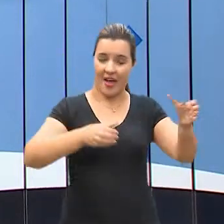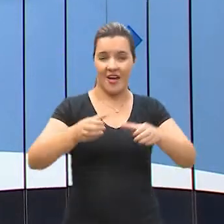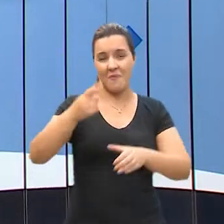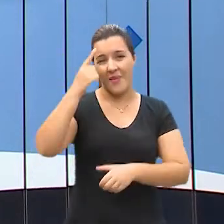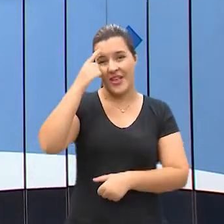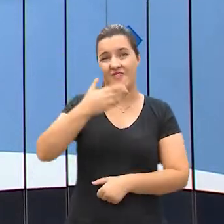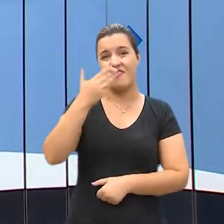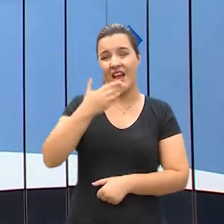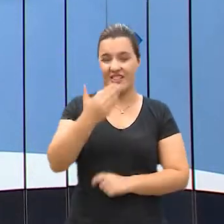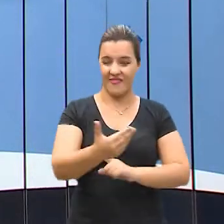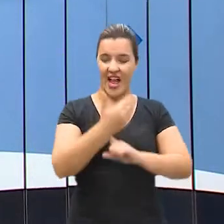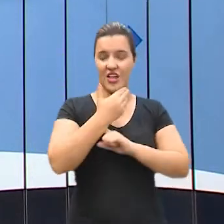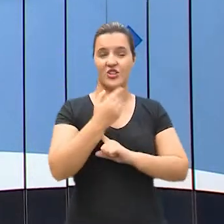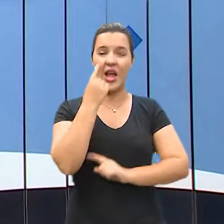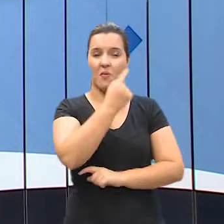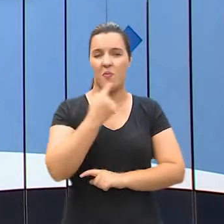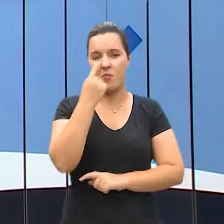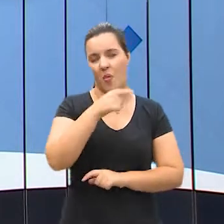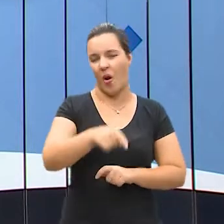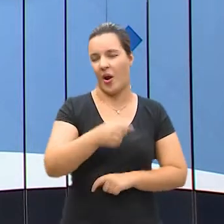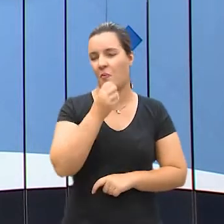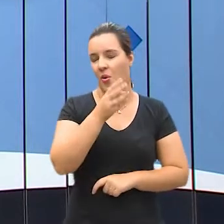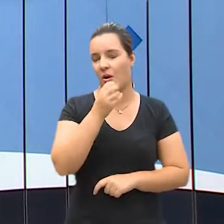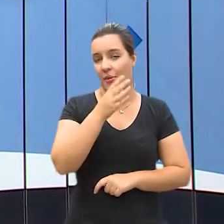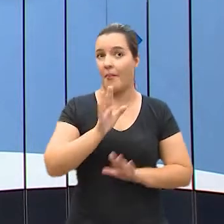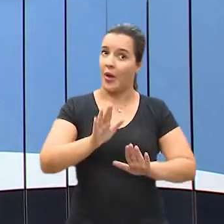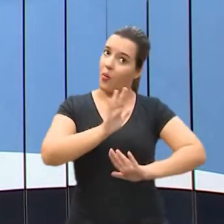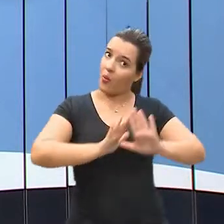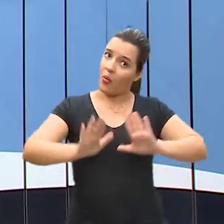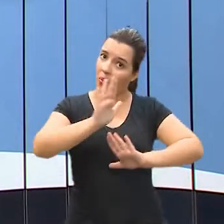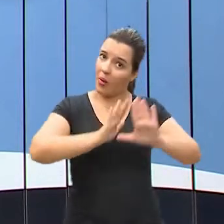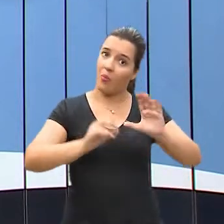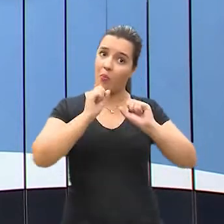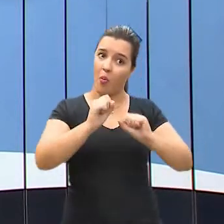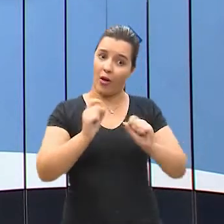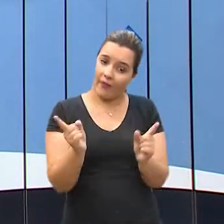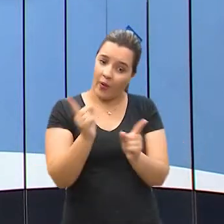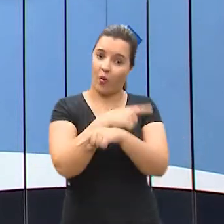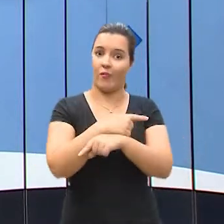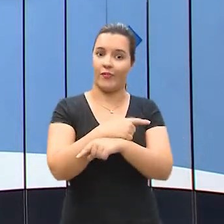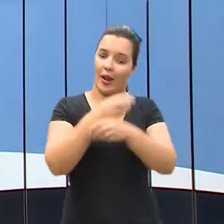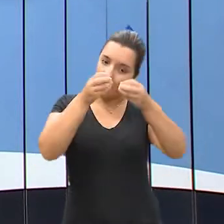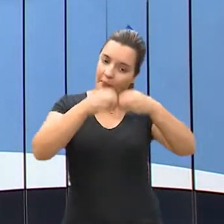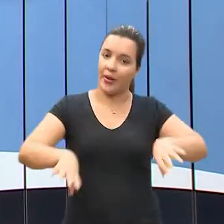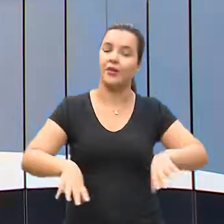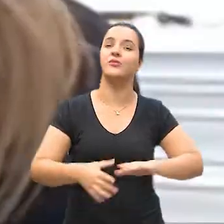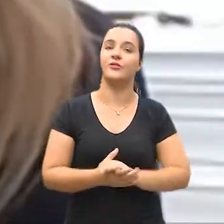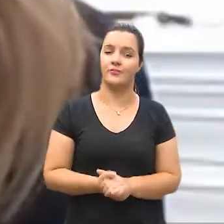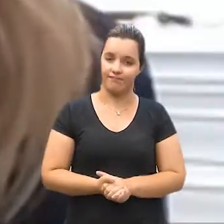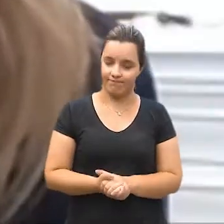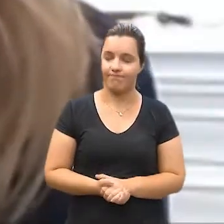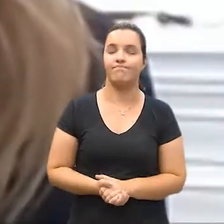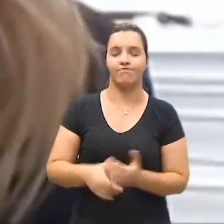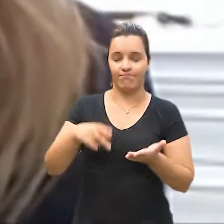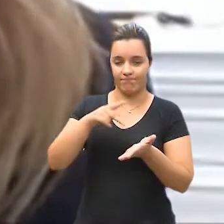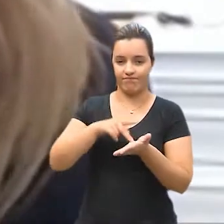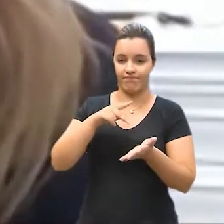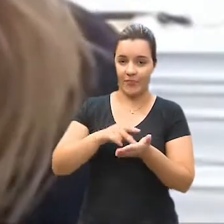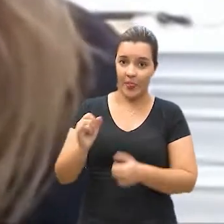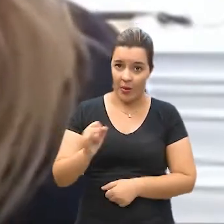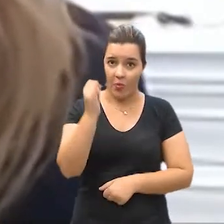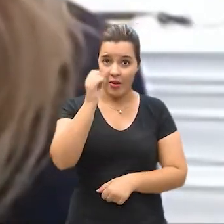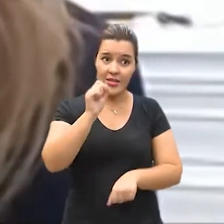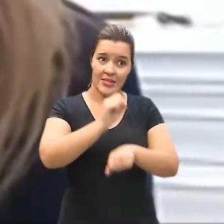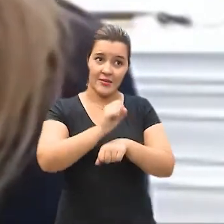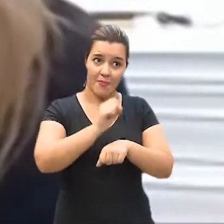que é benéfico, né? Mas tem que tomar cuidado também, porque pode vir a ter um efeito contrário. Sim, é importante que tenha